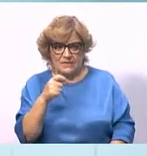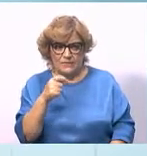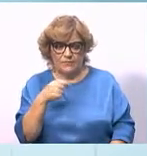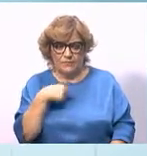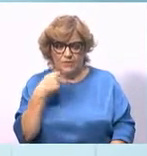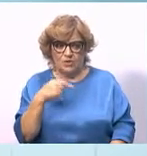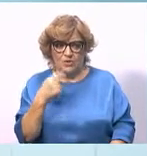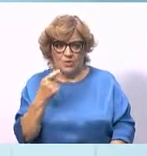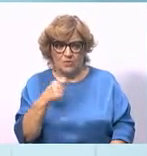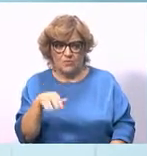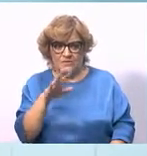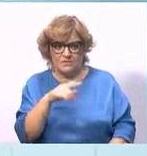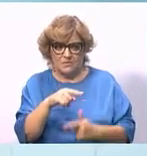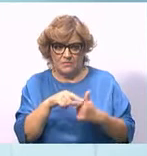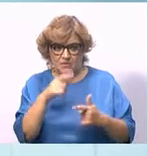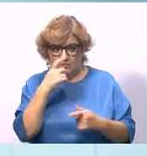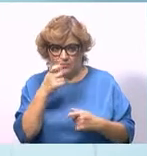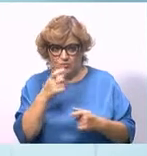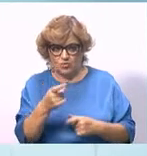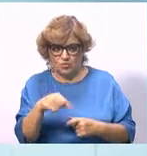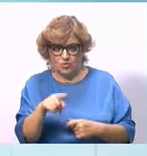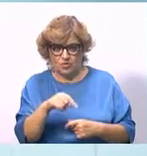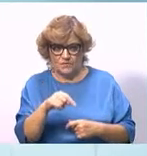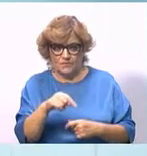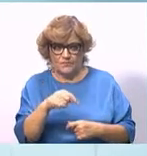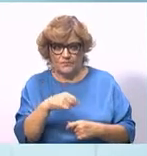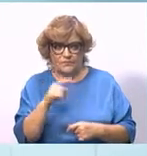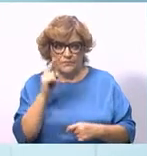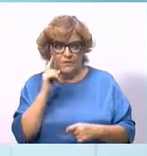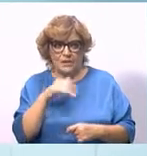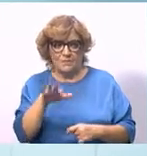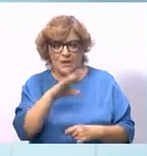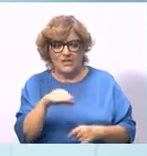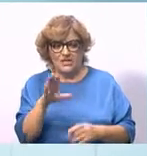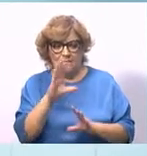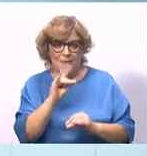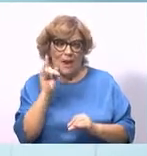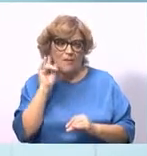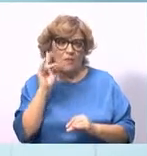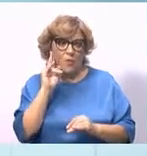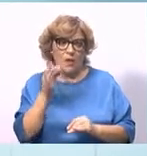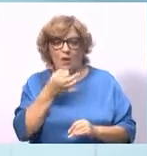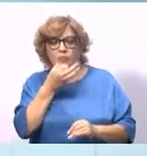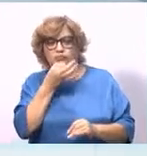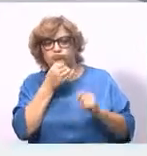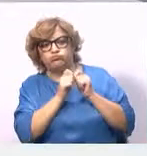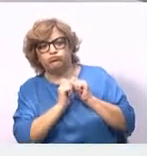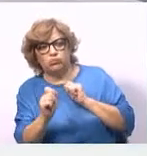Nós temos algumas imagens para partilhar com os telespectadores e, como se costuma dizer, uma imagem, às vezes, vale mais que 1000 palavras.